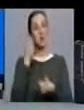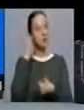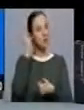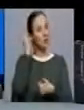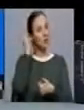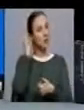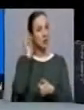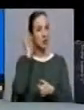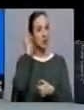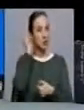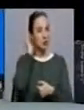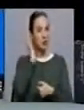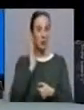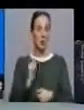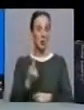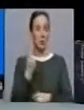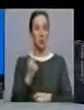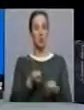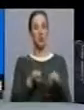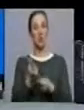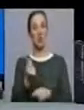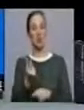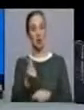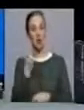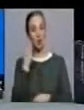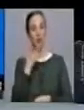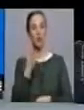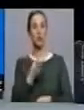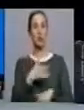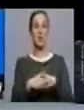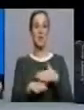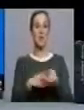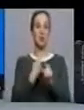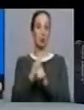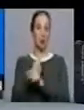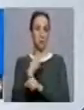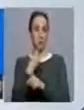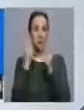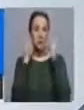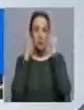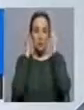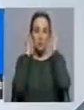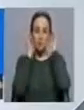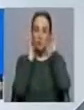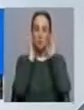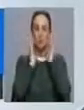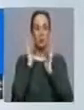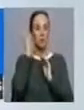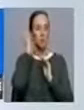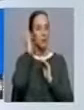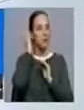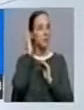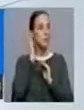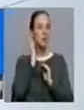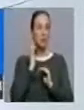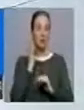também a primeira vez que gerem dinheiro vivem sozinhos e fazem uma série de tarefas tem que tentar dias de